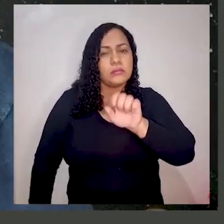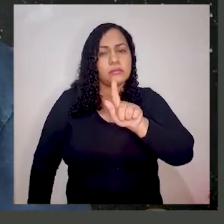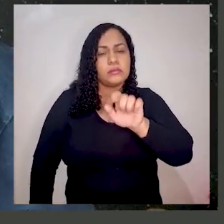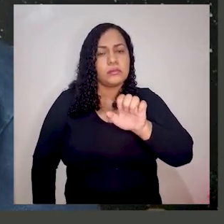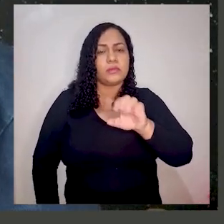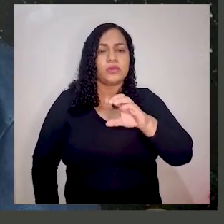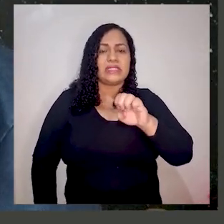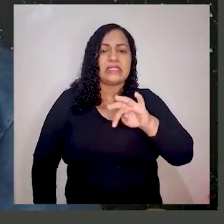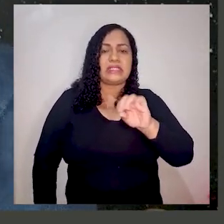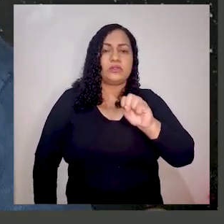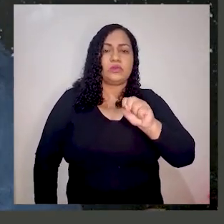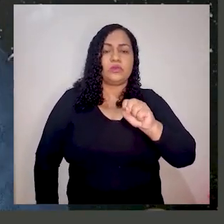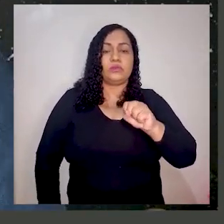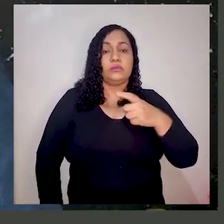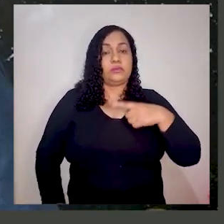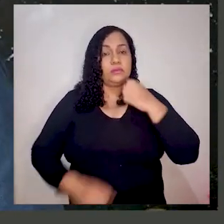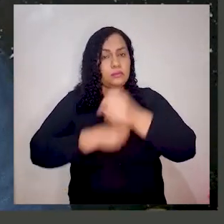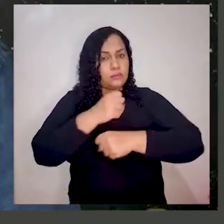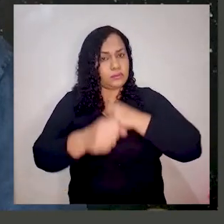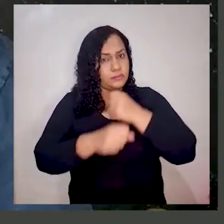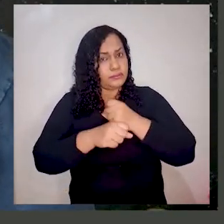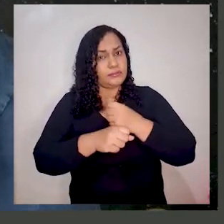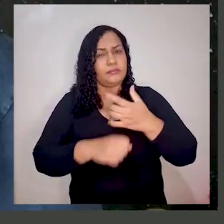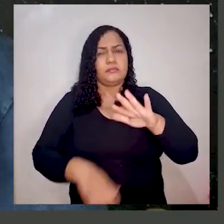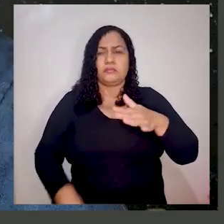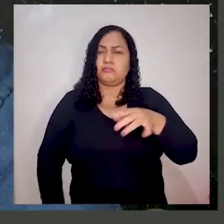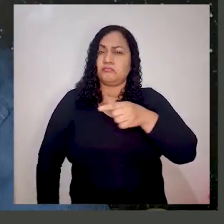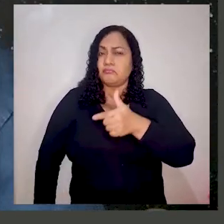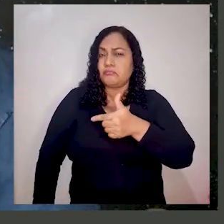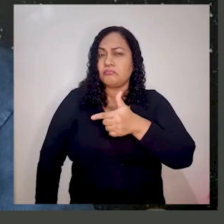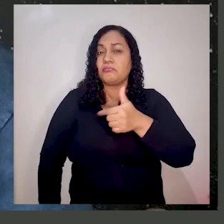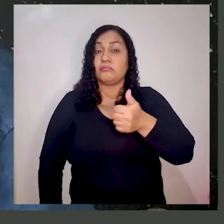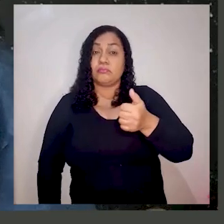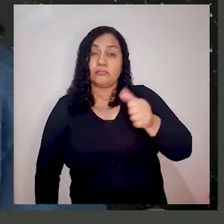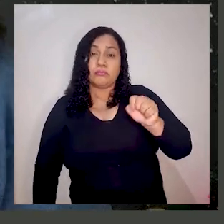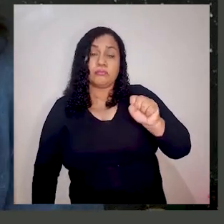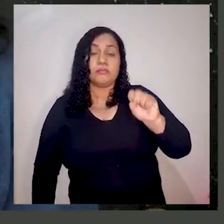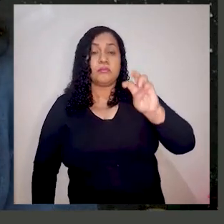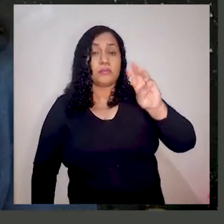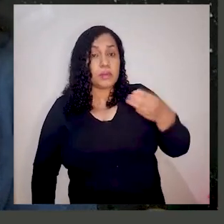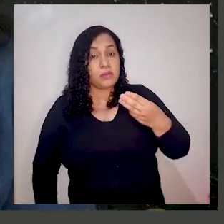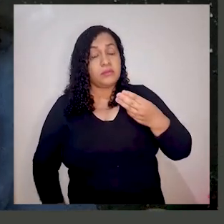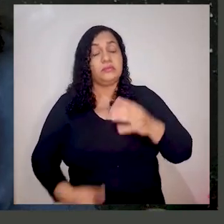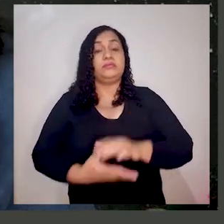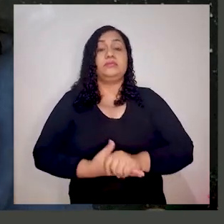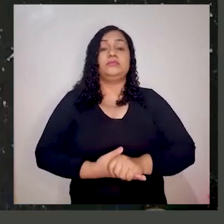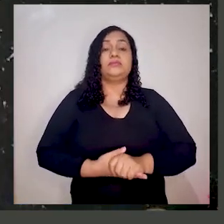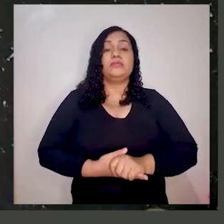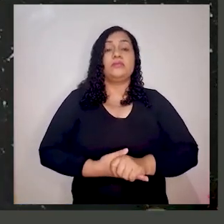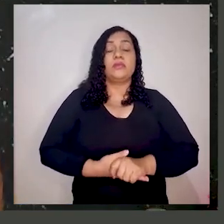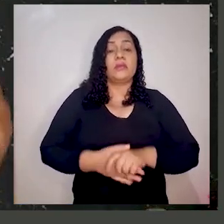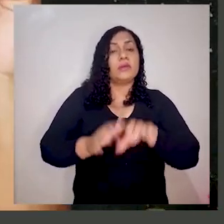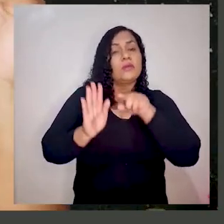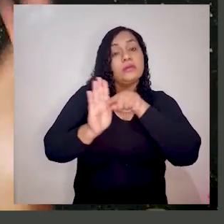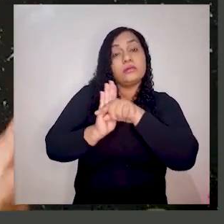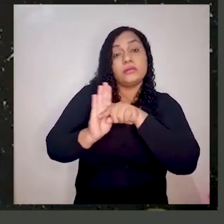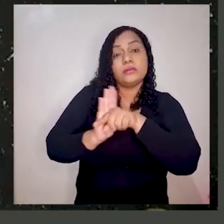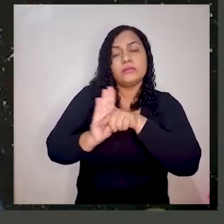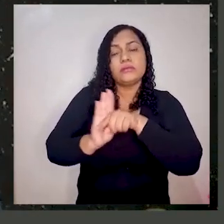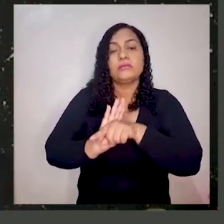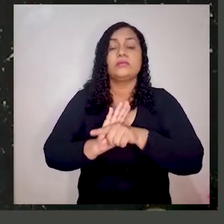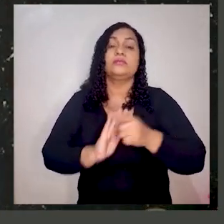a gente tenha um quantitativo aí na casa dos 218 milhões, provavelmente. Bom, pessoal,